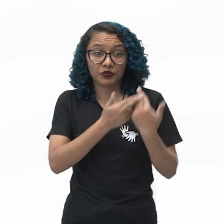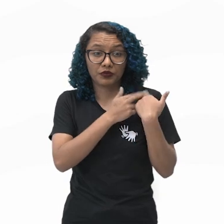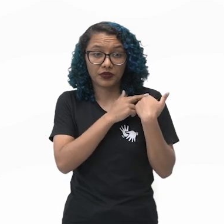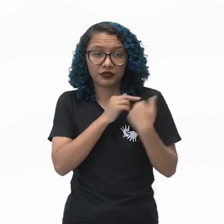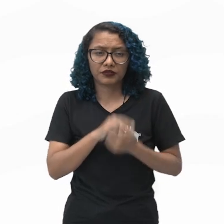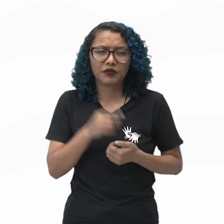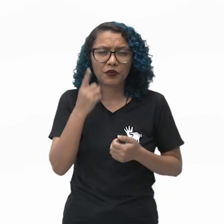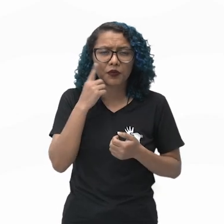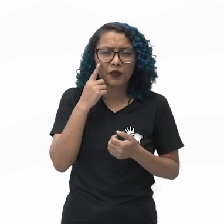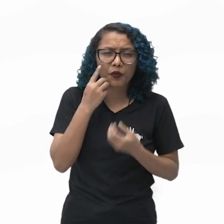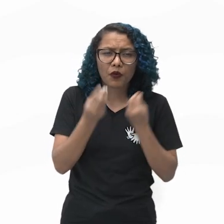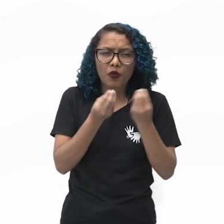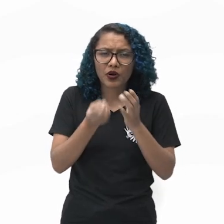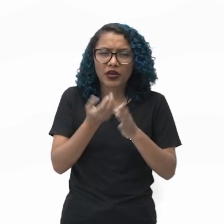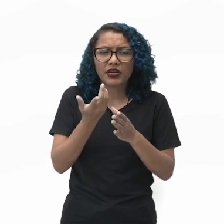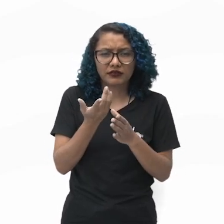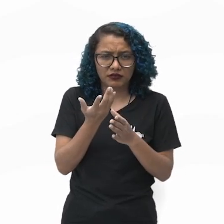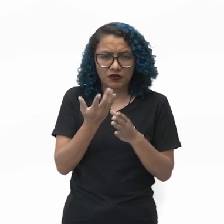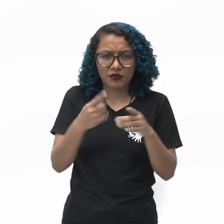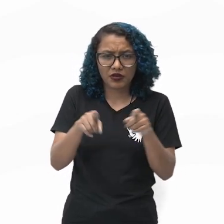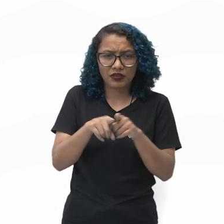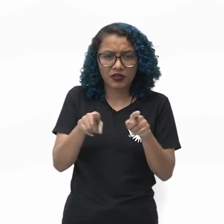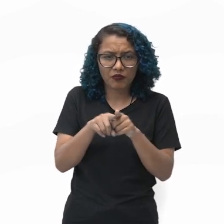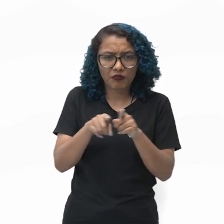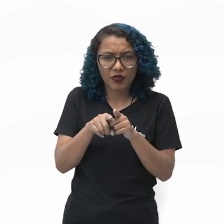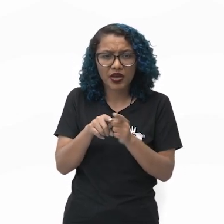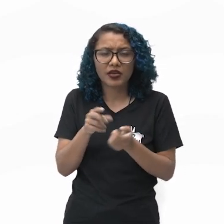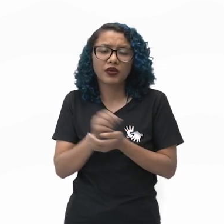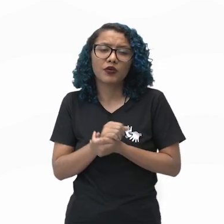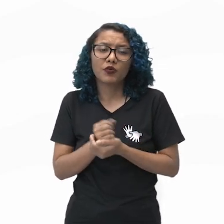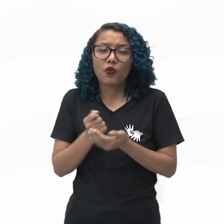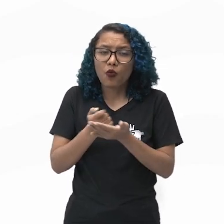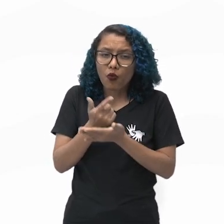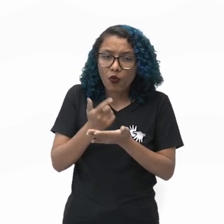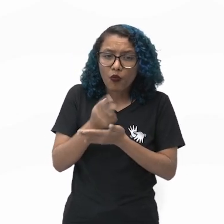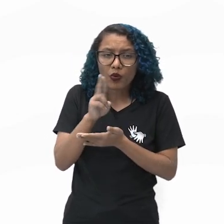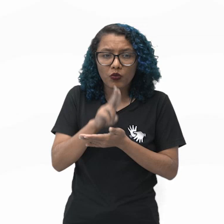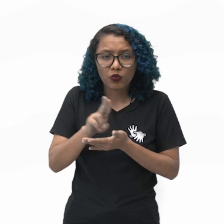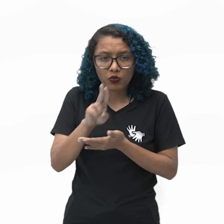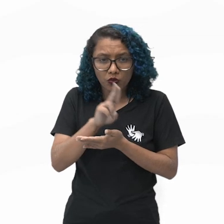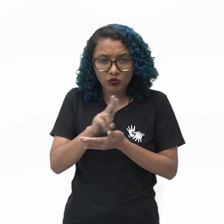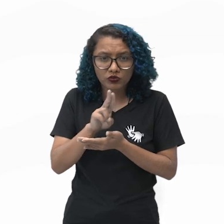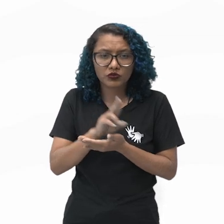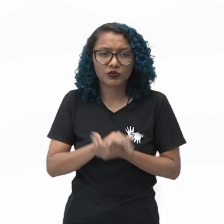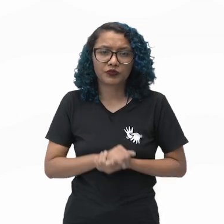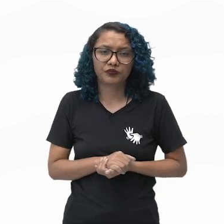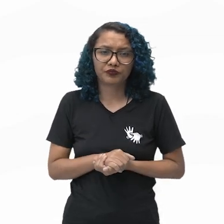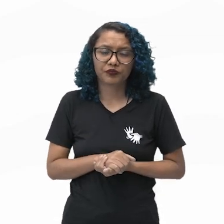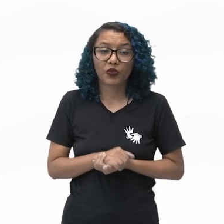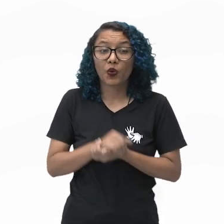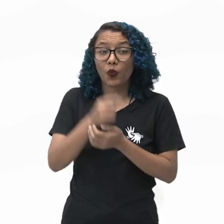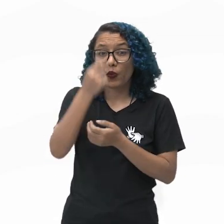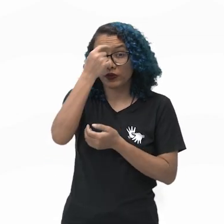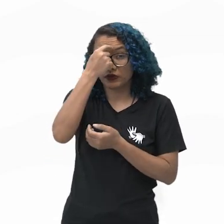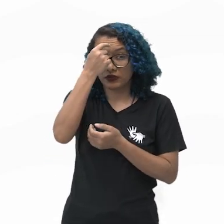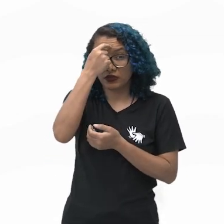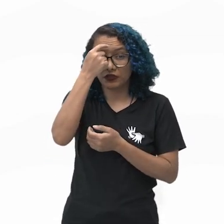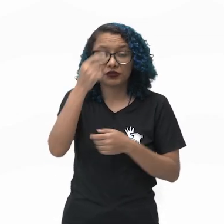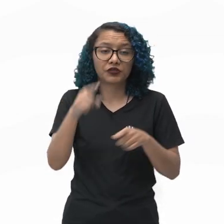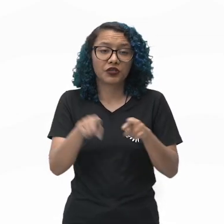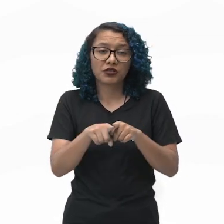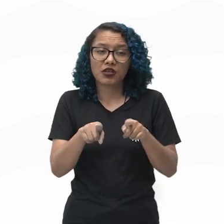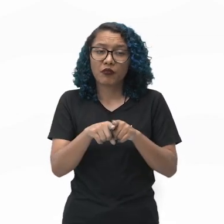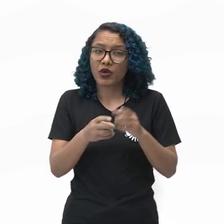produção responsável, né? A implementação de práticas de consumo consciente e de